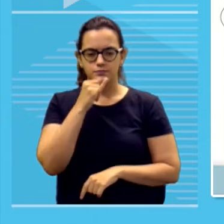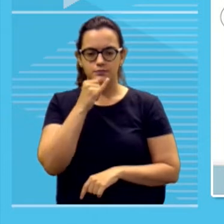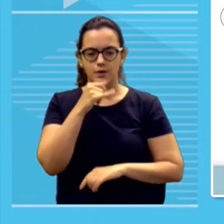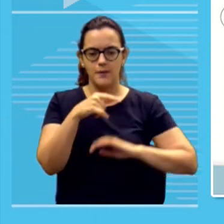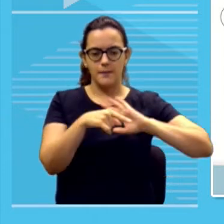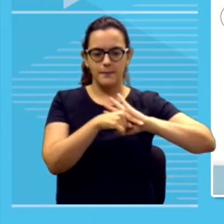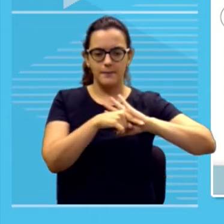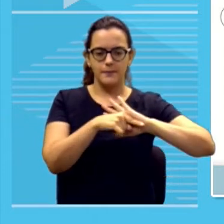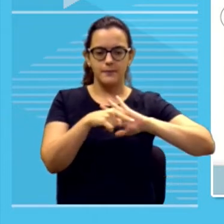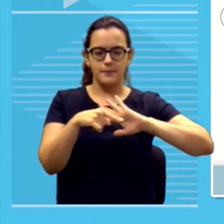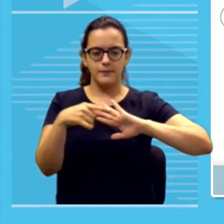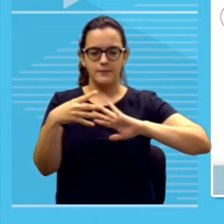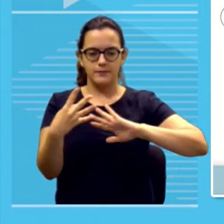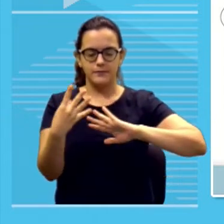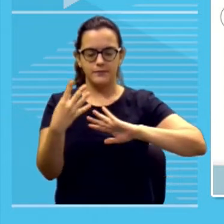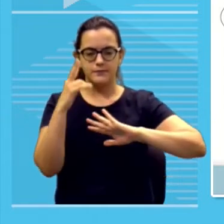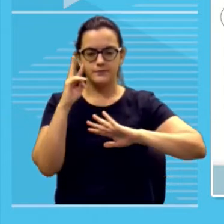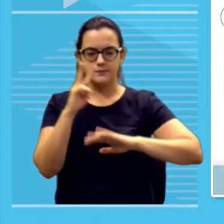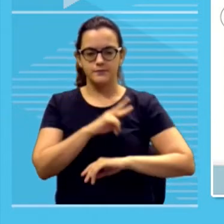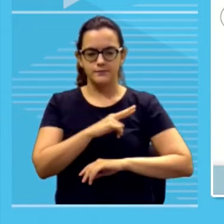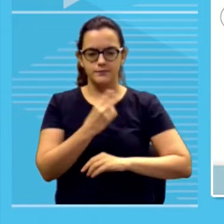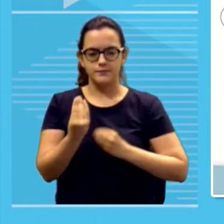vai dar Zero ao quadrado